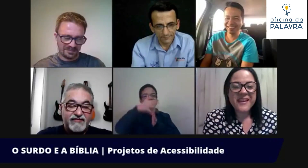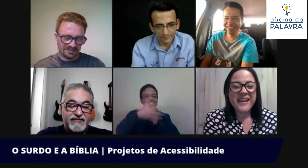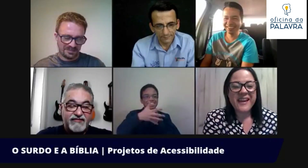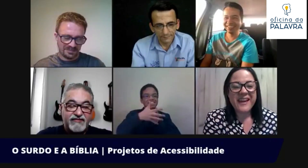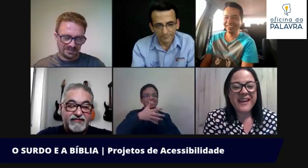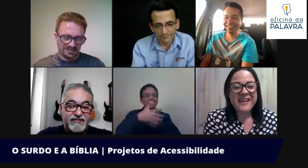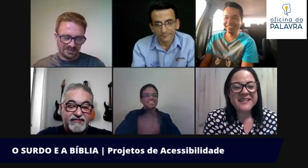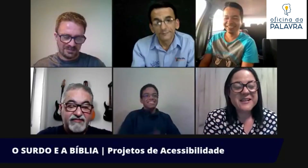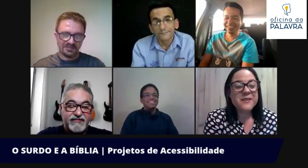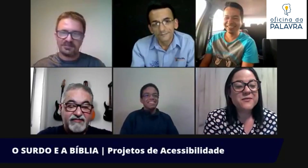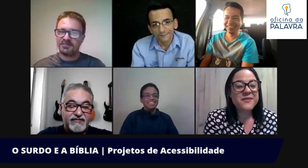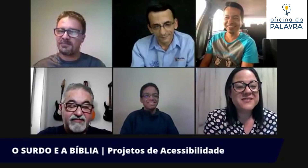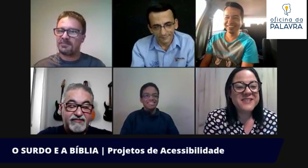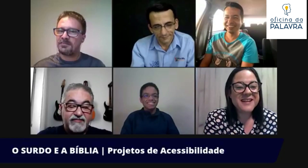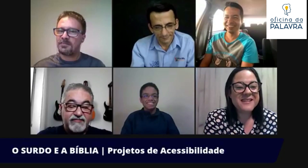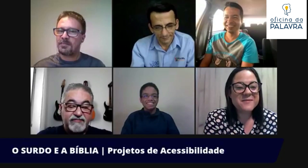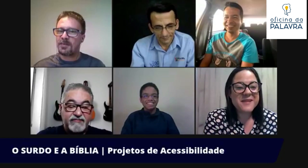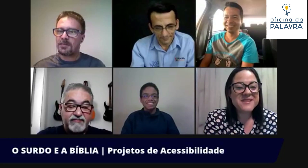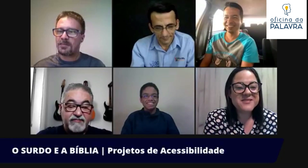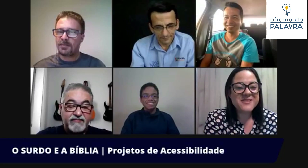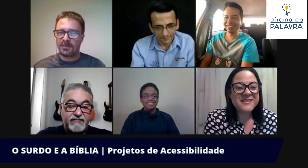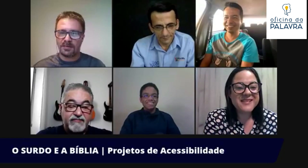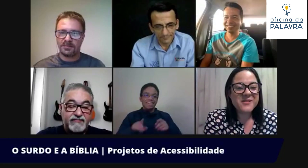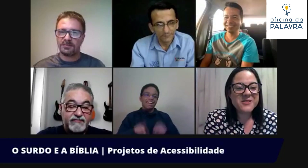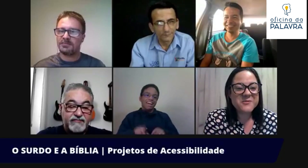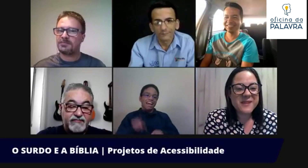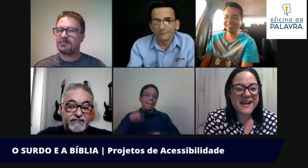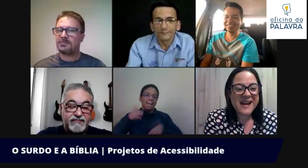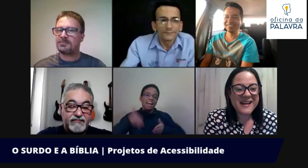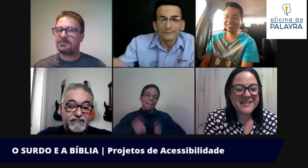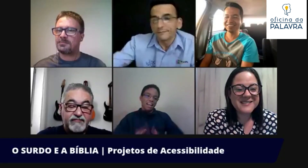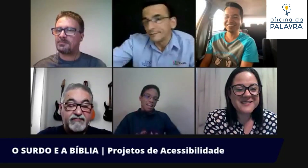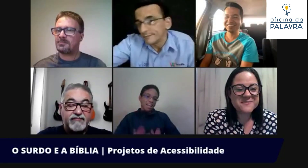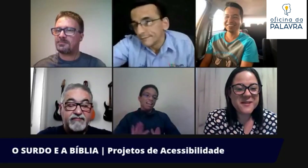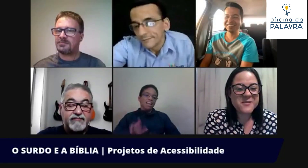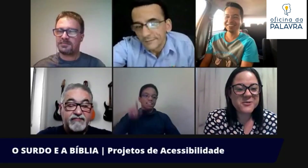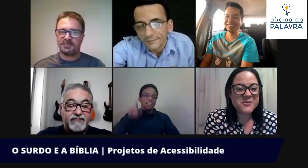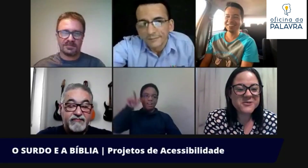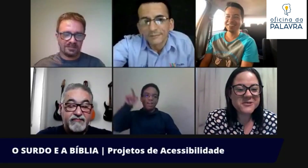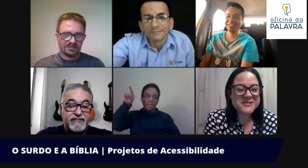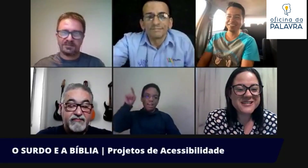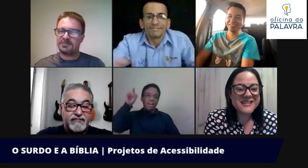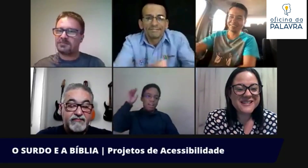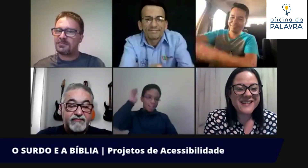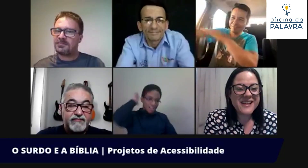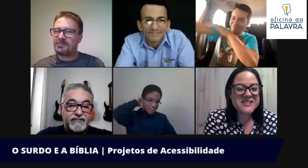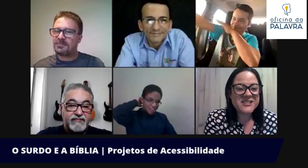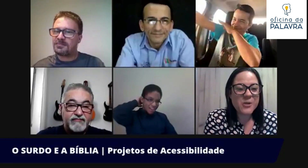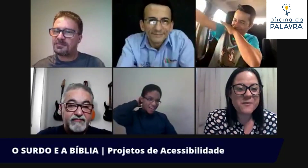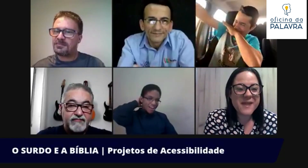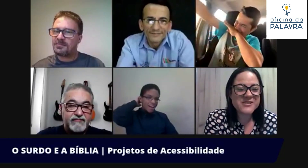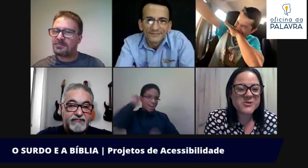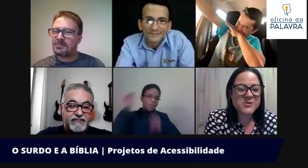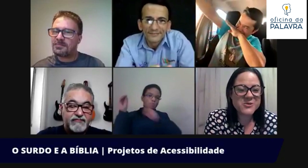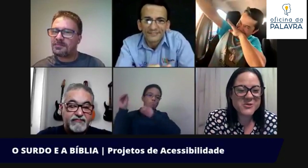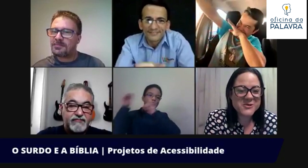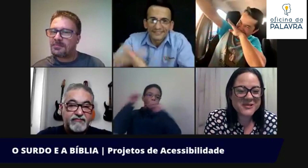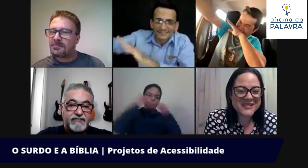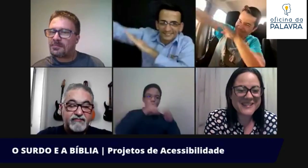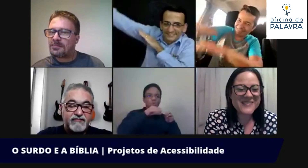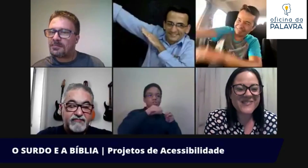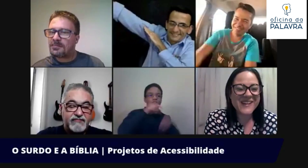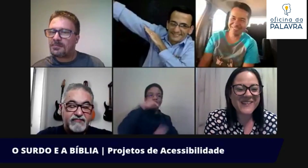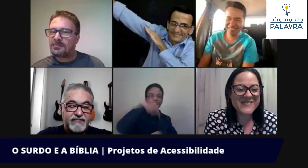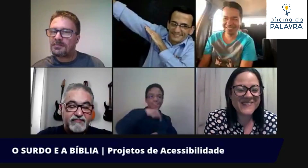E vindo diretamente do interior do Pará para o mundo, né, de Tomé